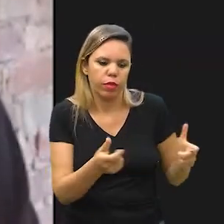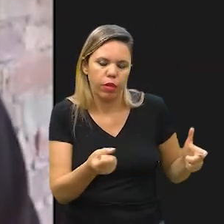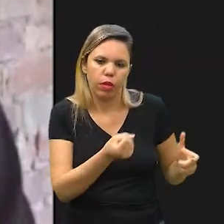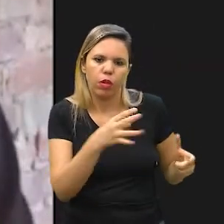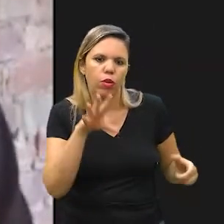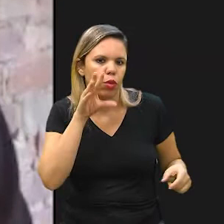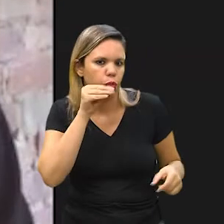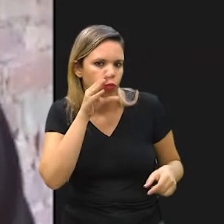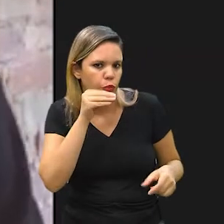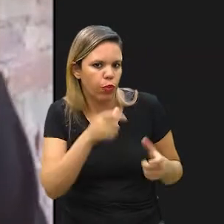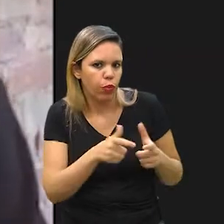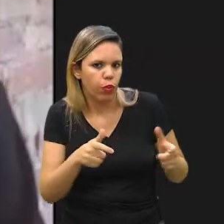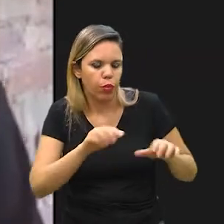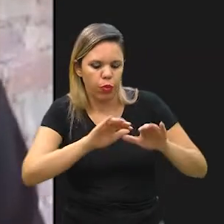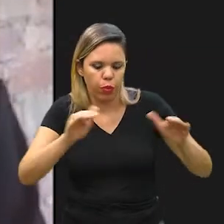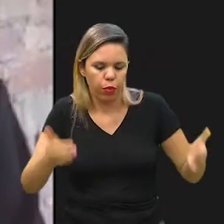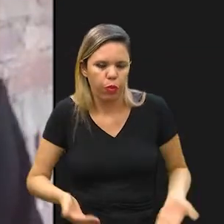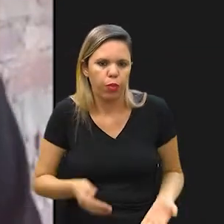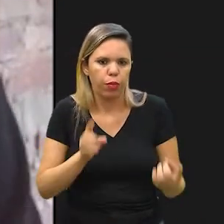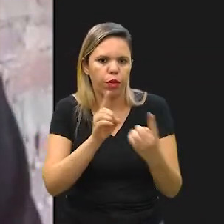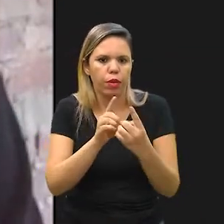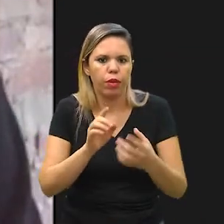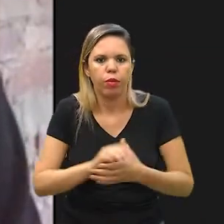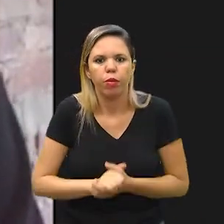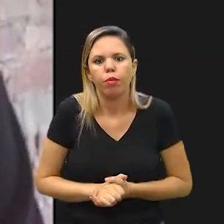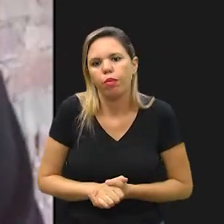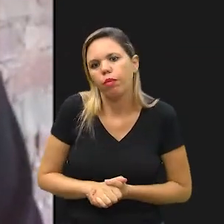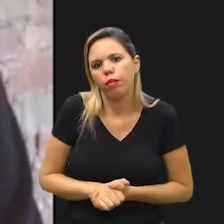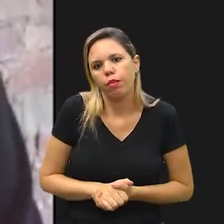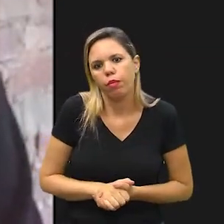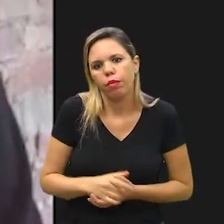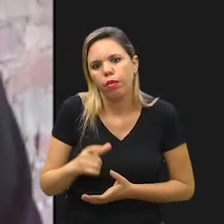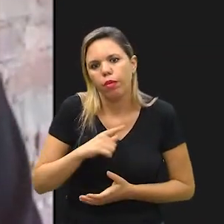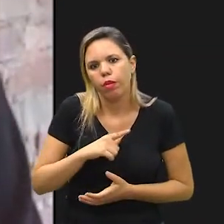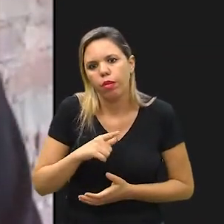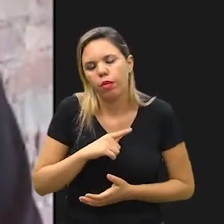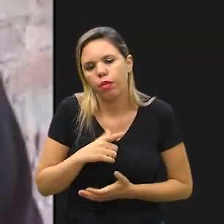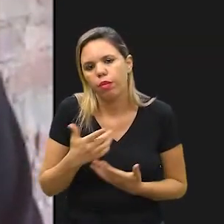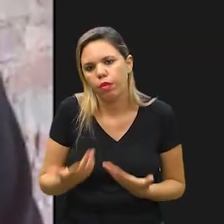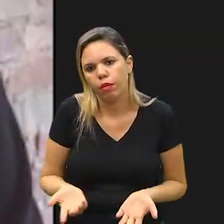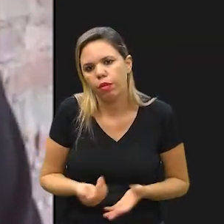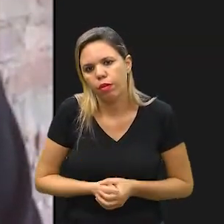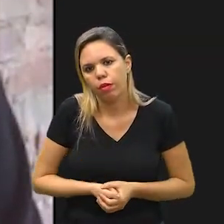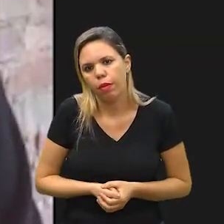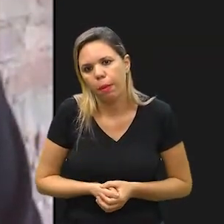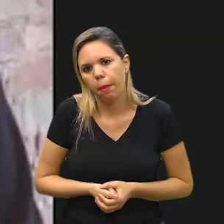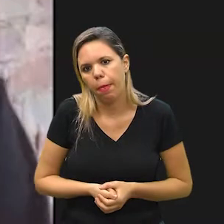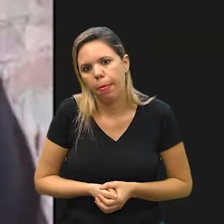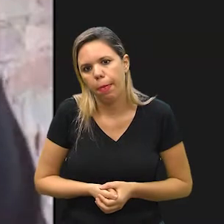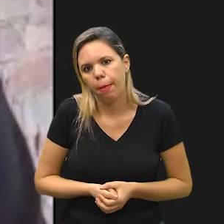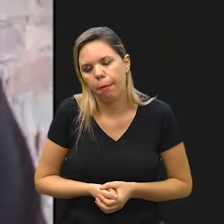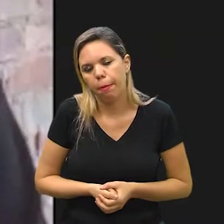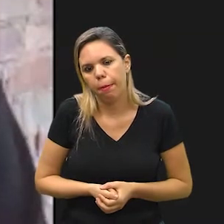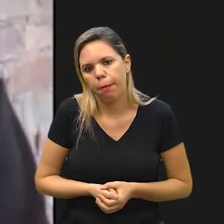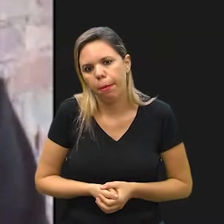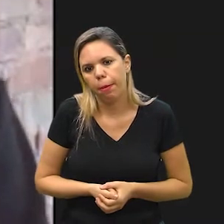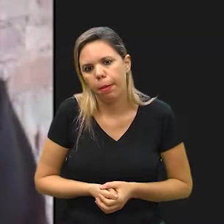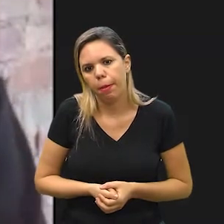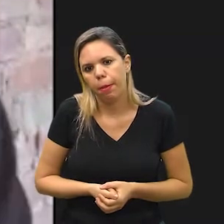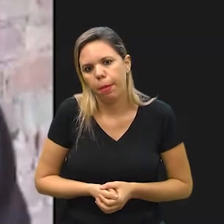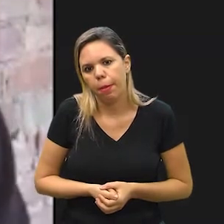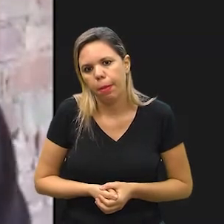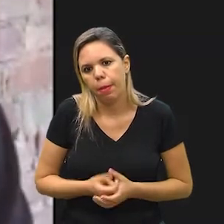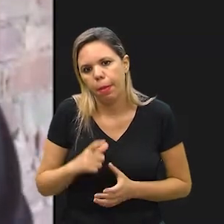funcionário, aumentamos mesas, né? Tivemos assim, vamos dizer assim, a gente